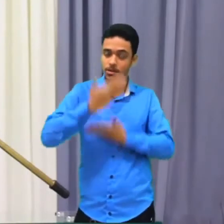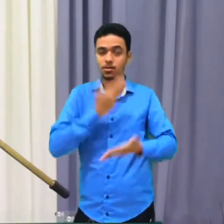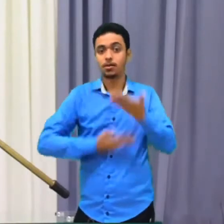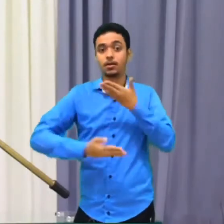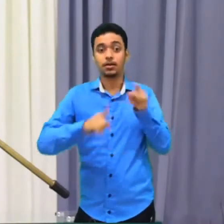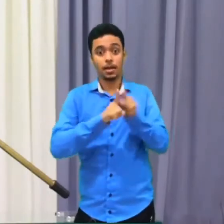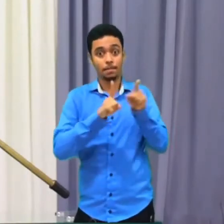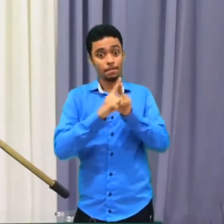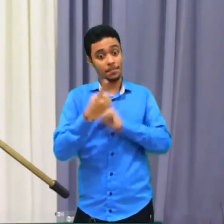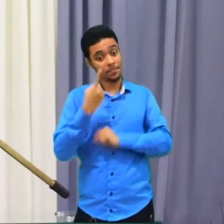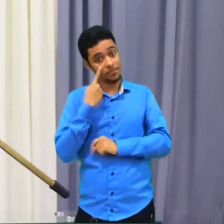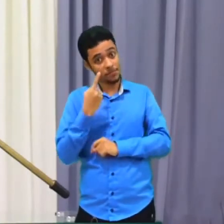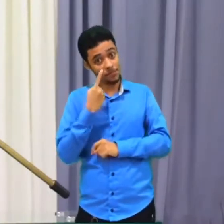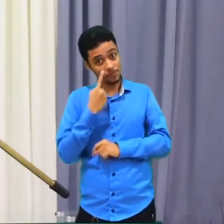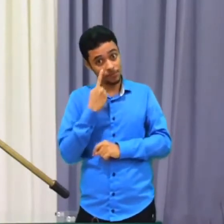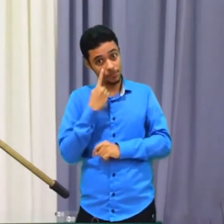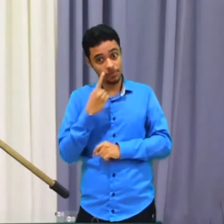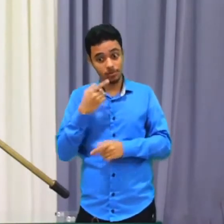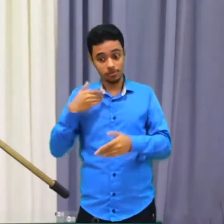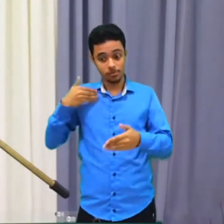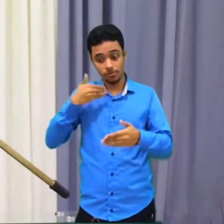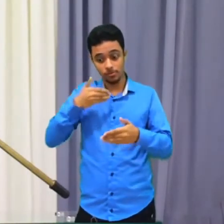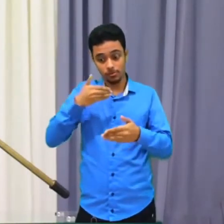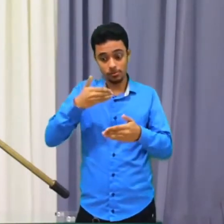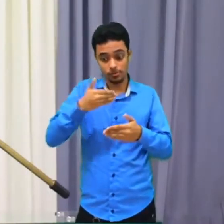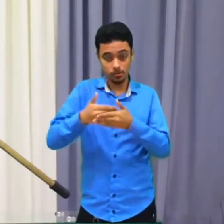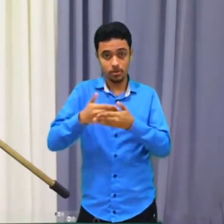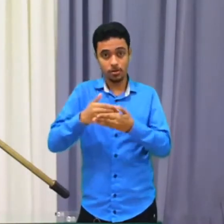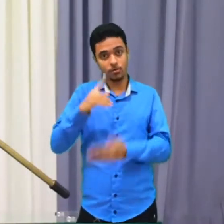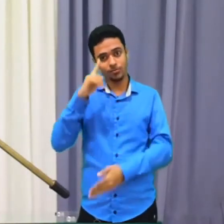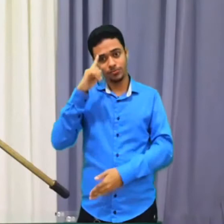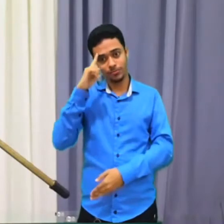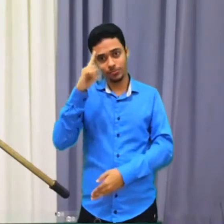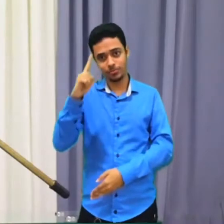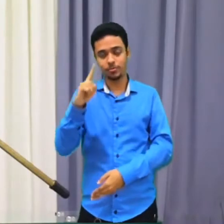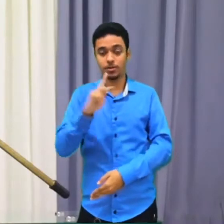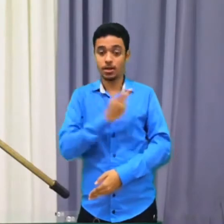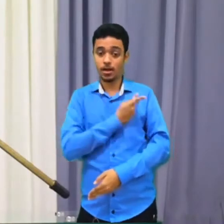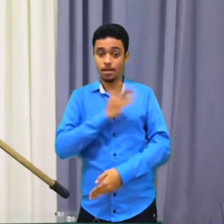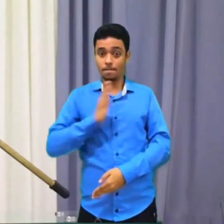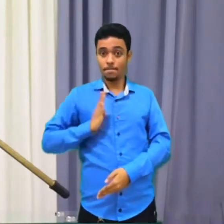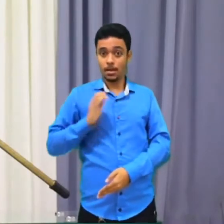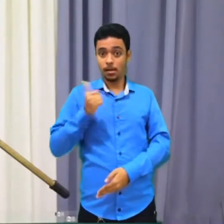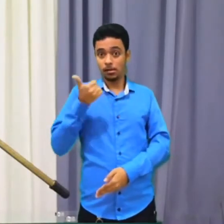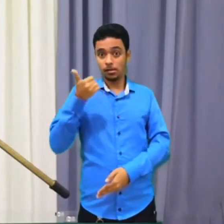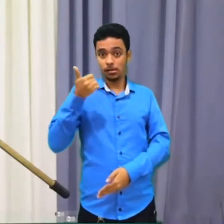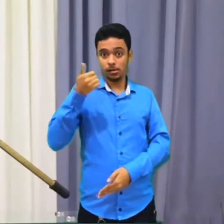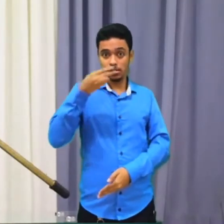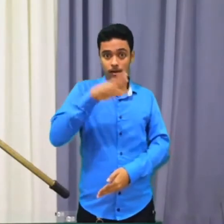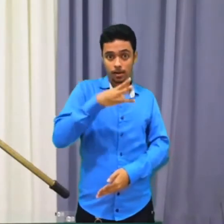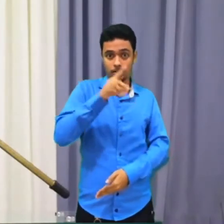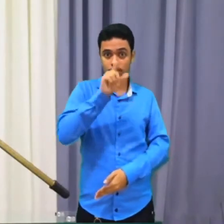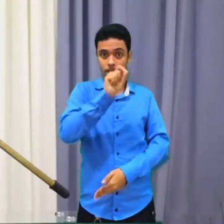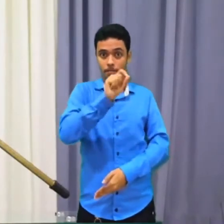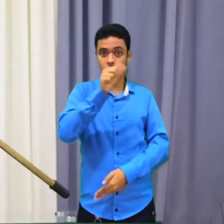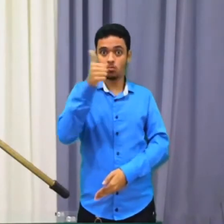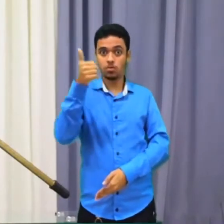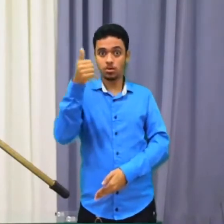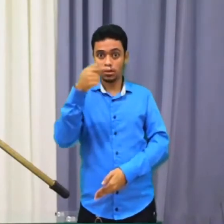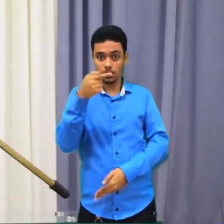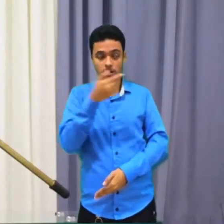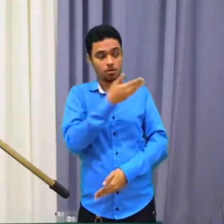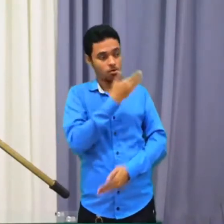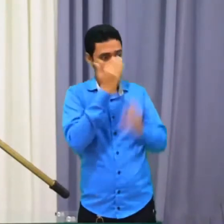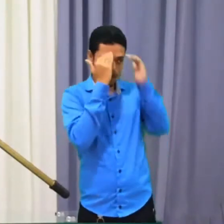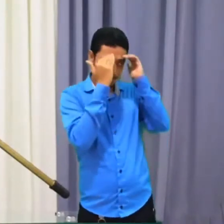quanto vedes que se vai aproximando aquele dia. Hebreus 13:17 diz, obedecei a vossos